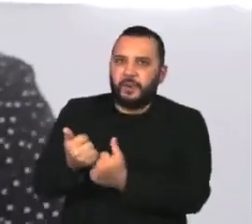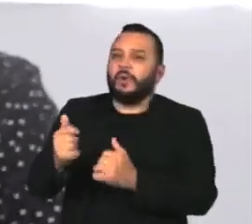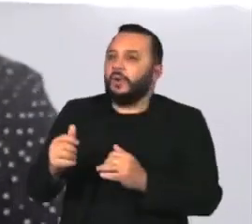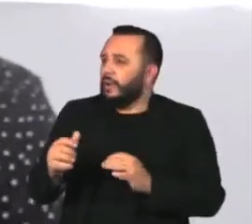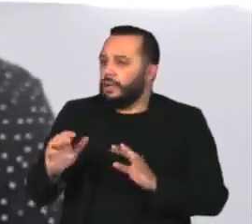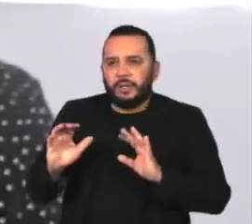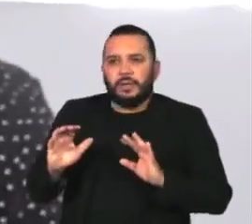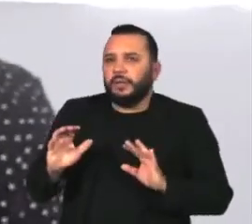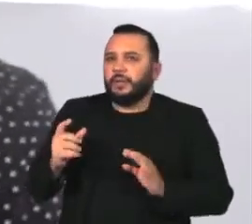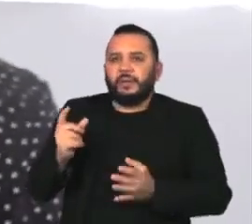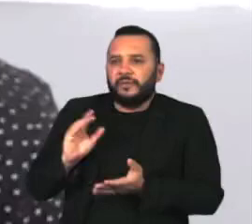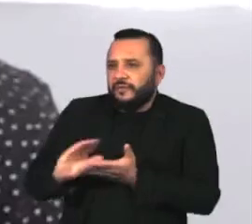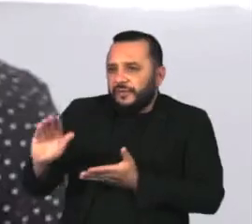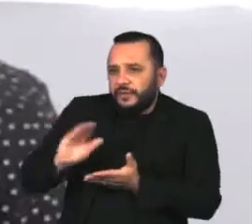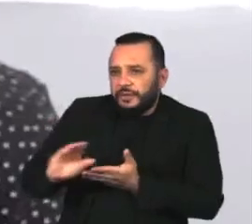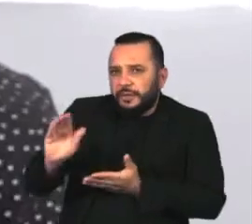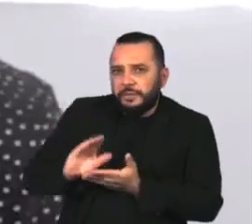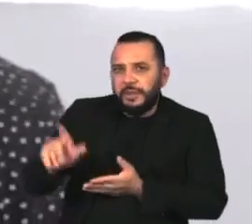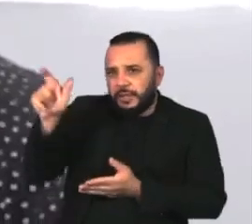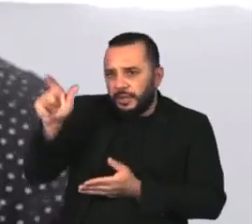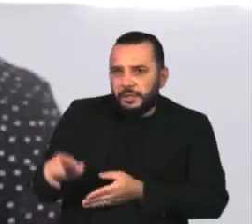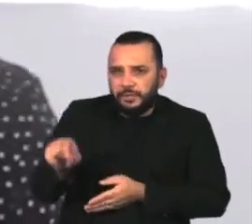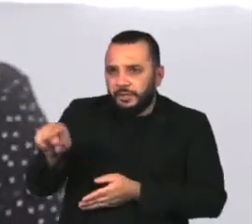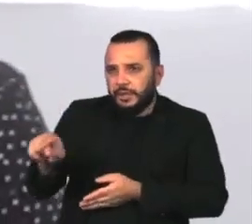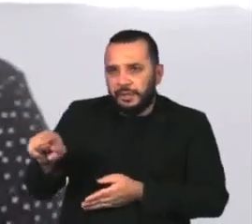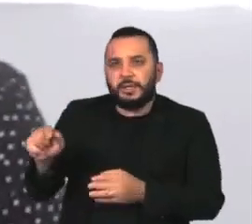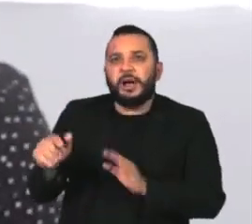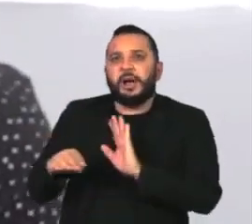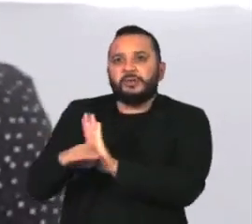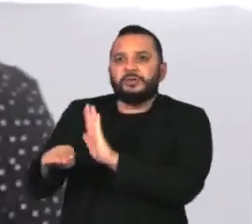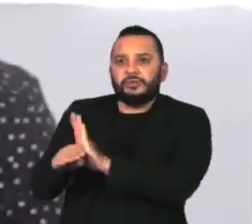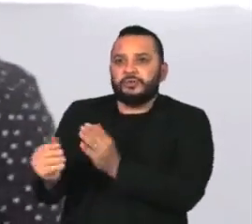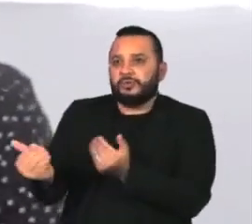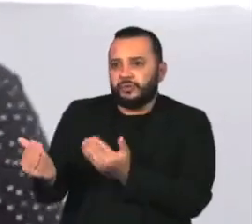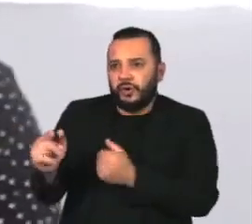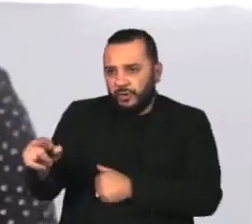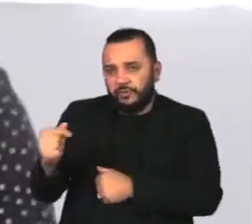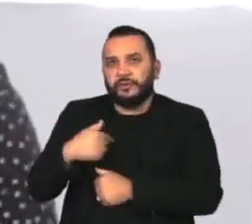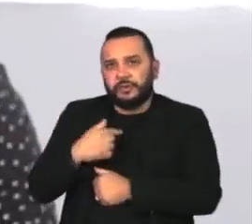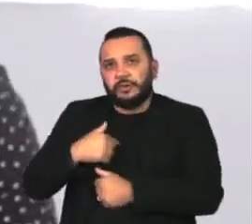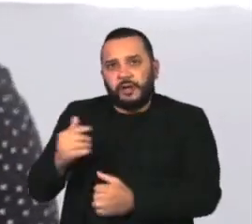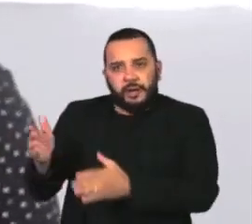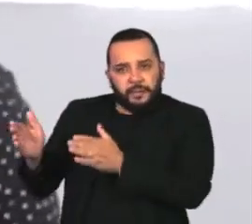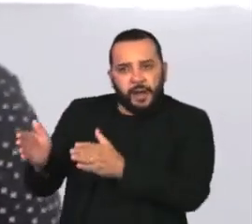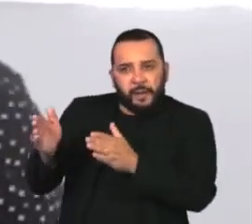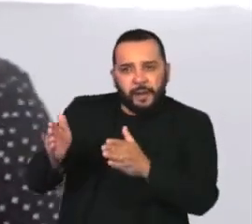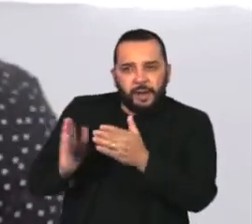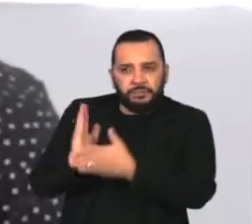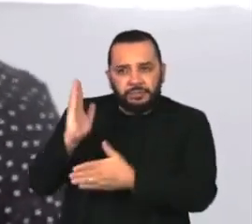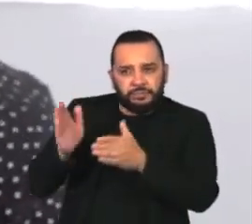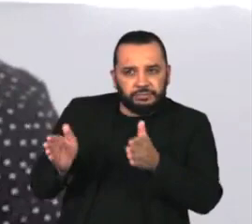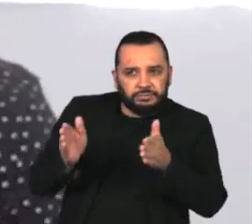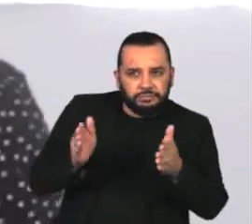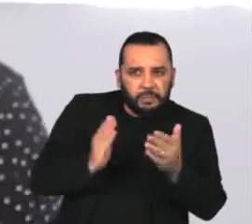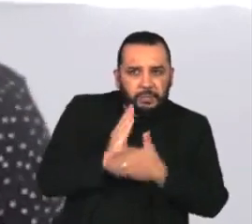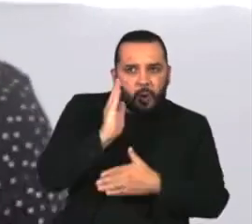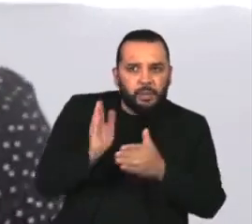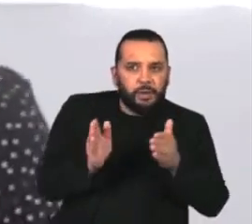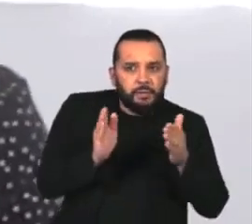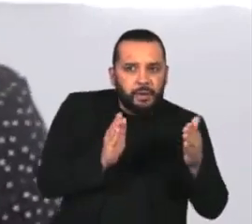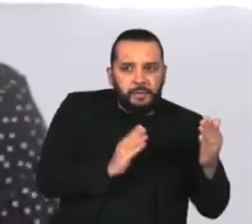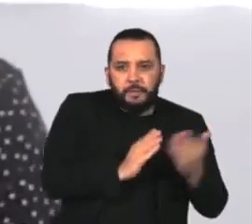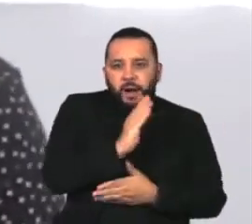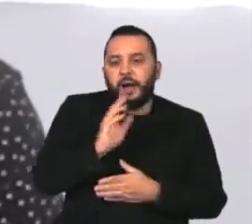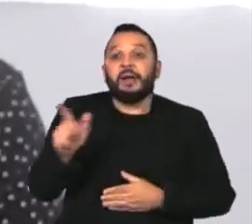todo o financiamento da candidatura, ajuda o jovem a passar por cada parte do processo. E uma vez